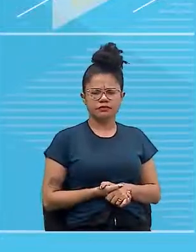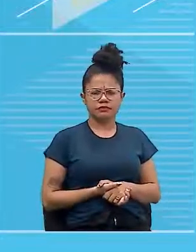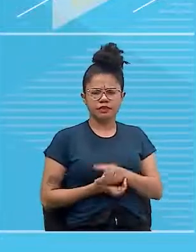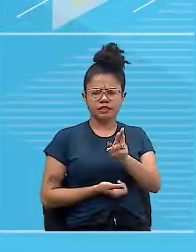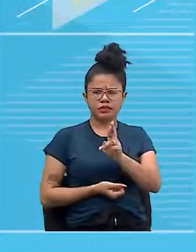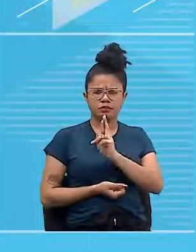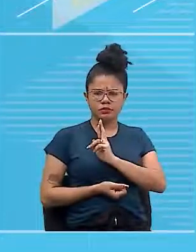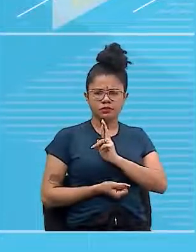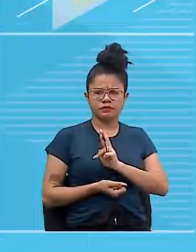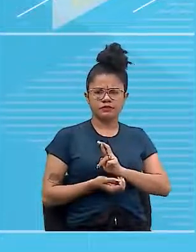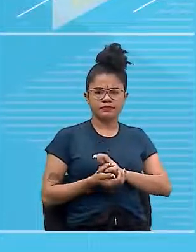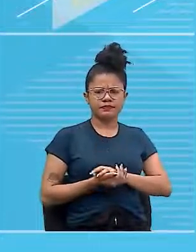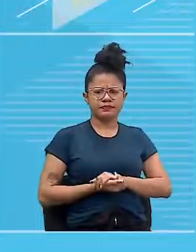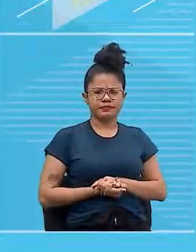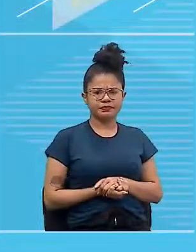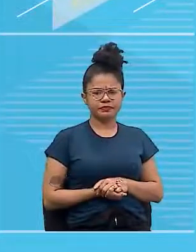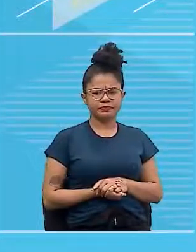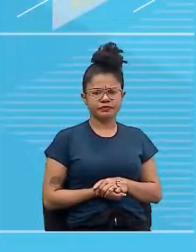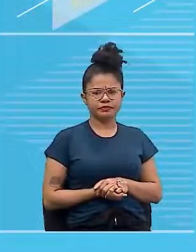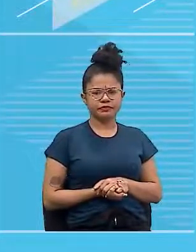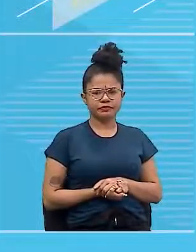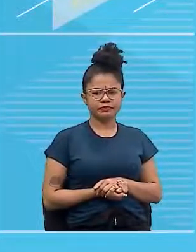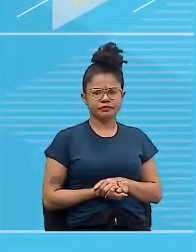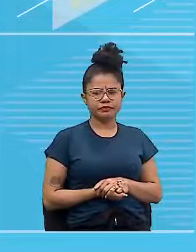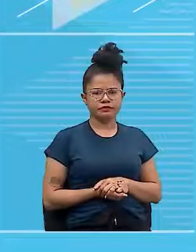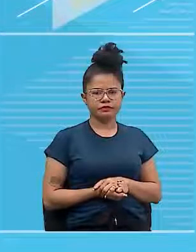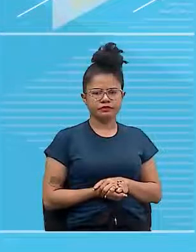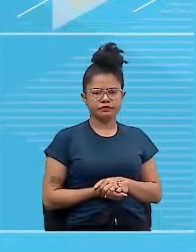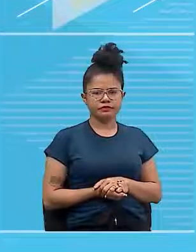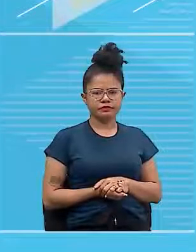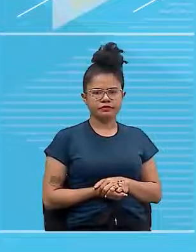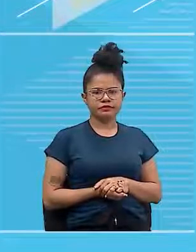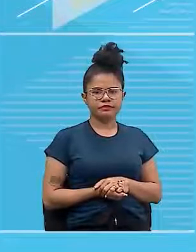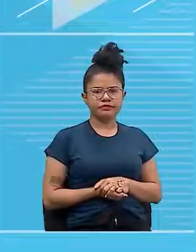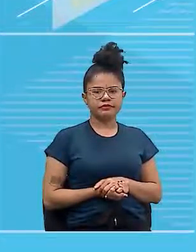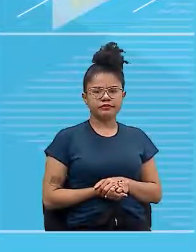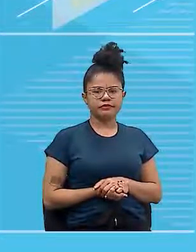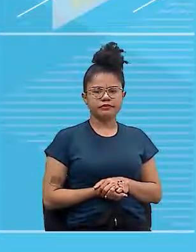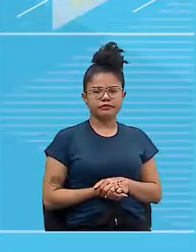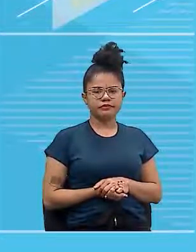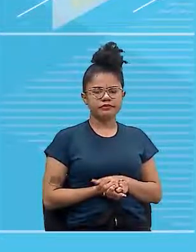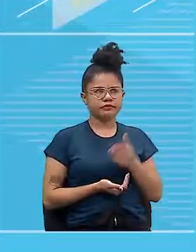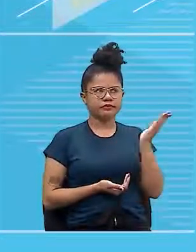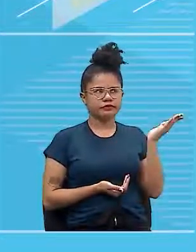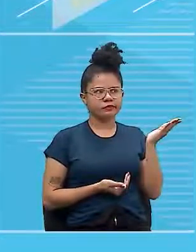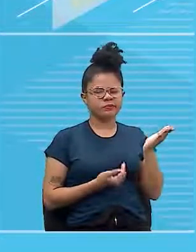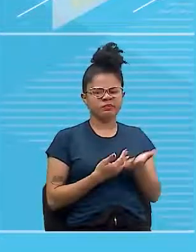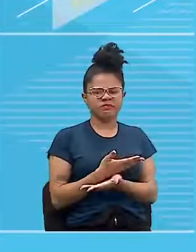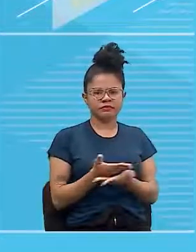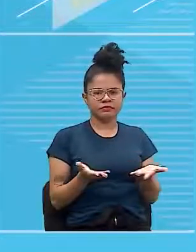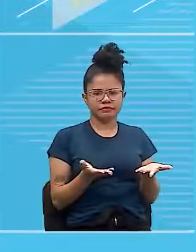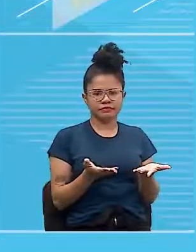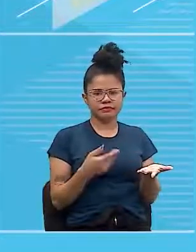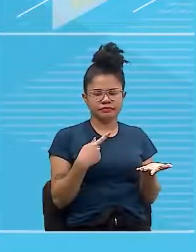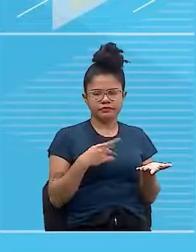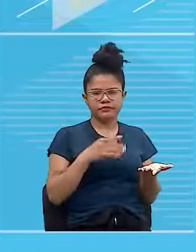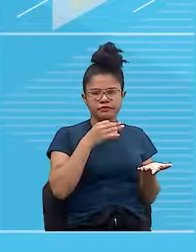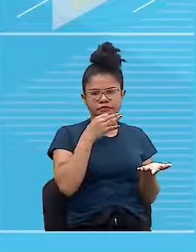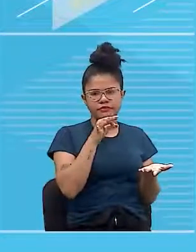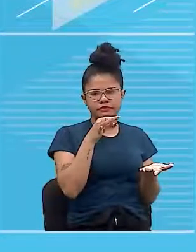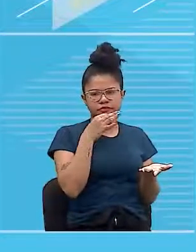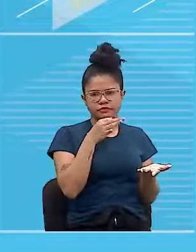chat que é micronutriente macronutriente de acordo com o que vocês acham